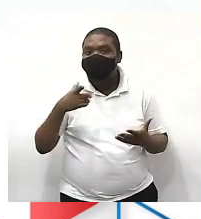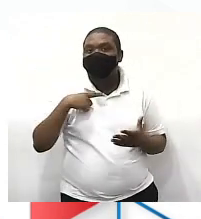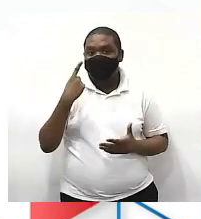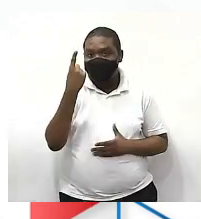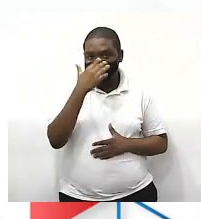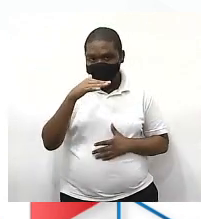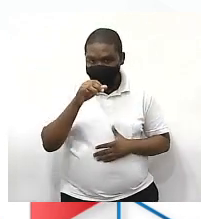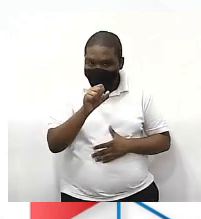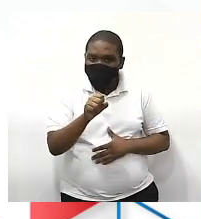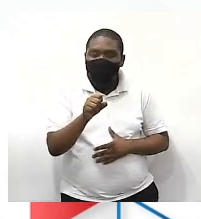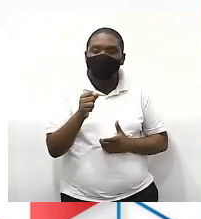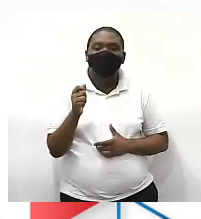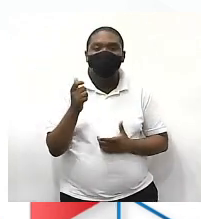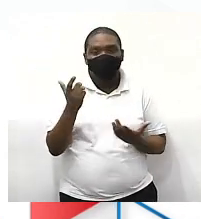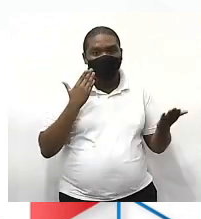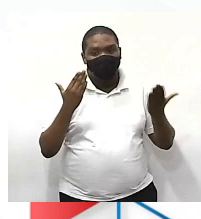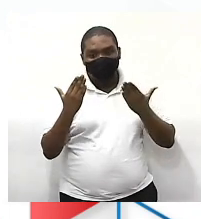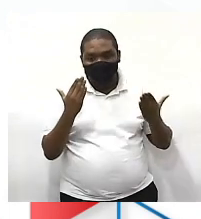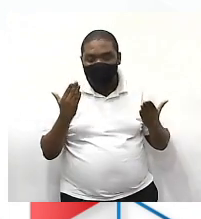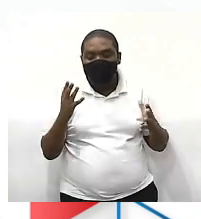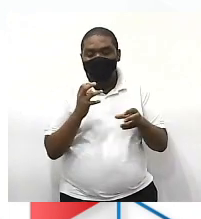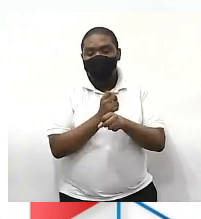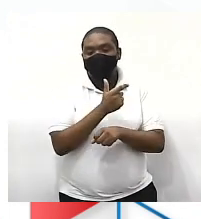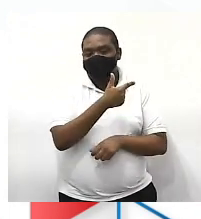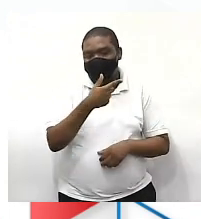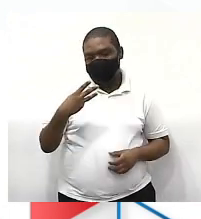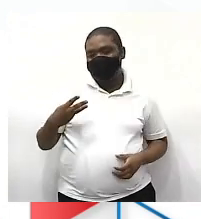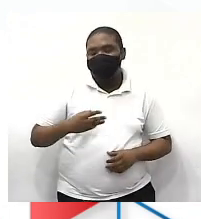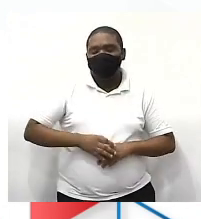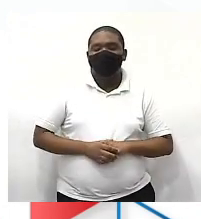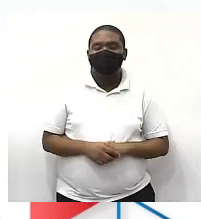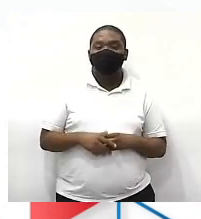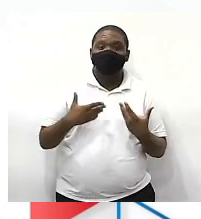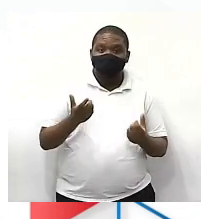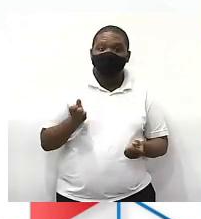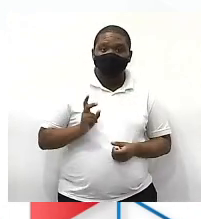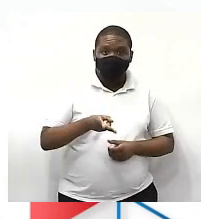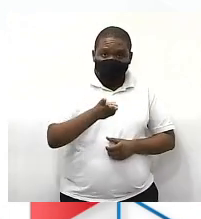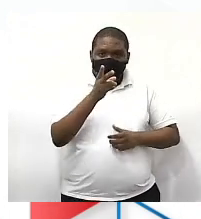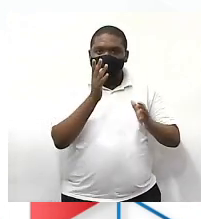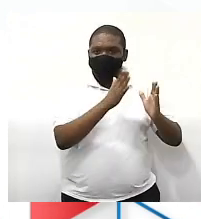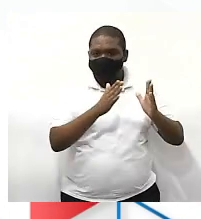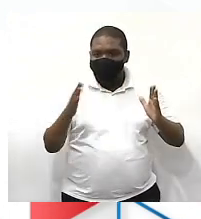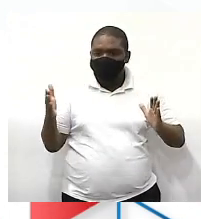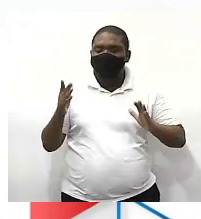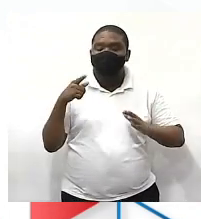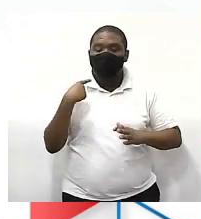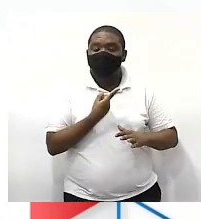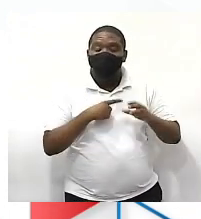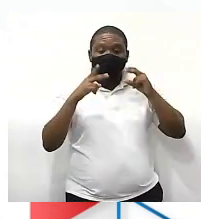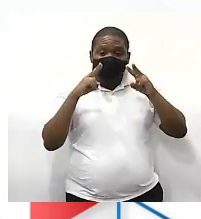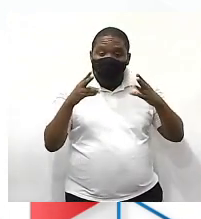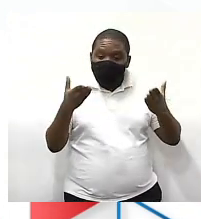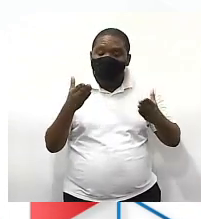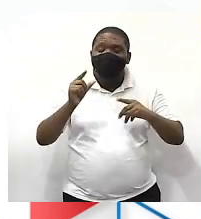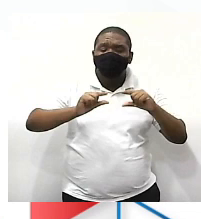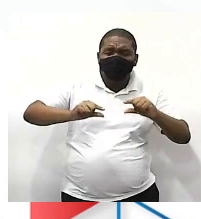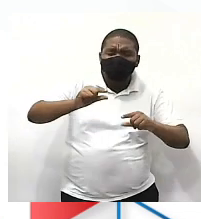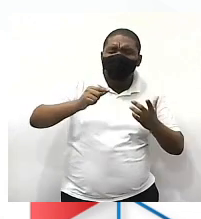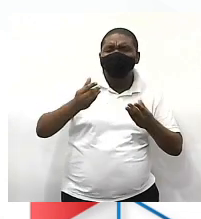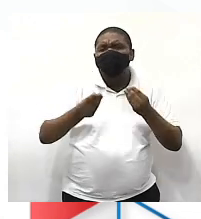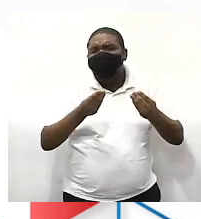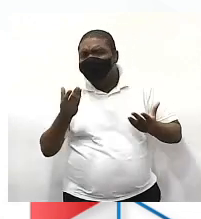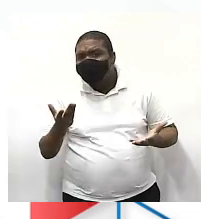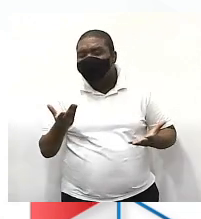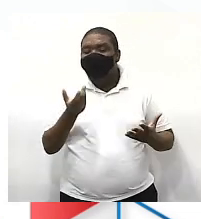é o total. Tá tranquilo, gente? Vamos seguir então. Na sequência, a gente vai ver um pouquinho mais agora